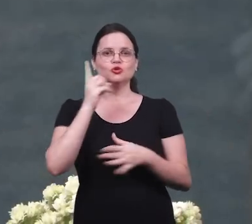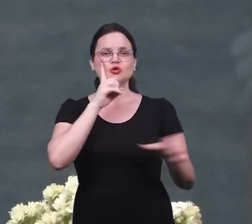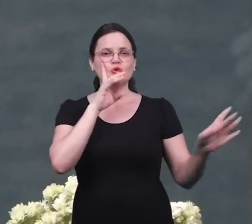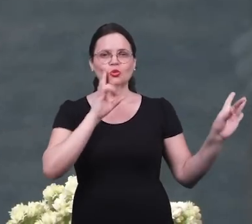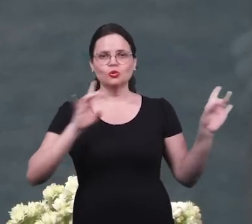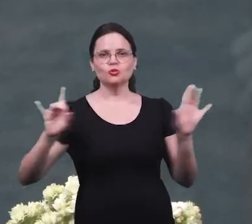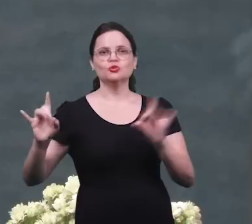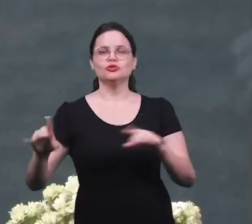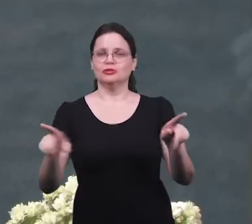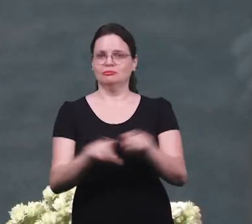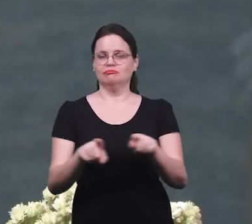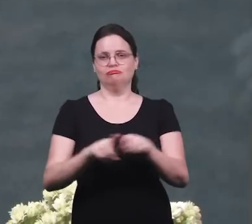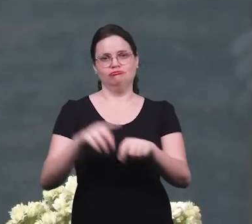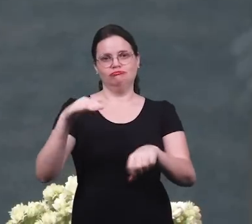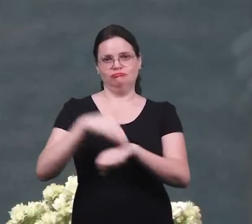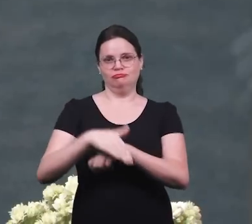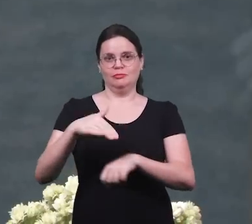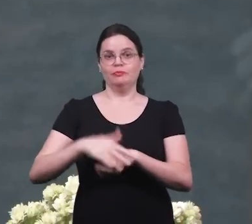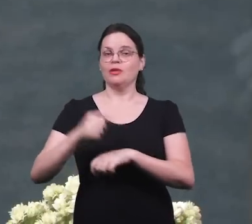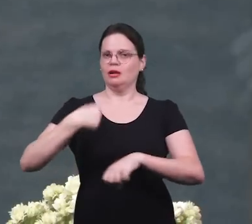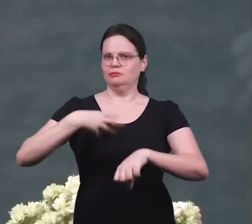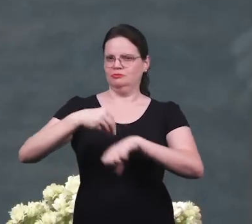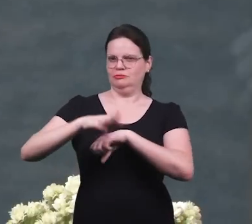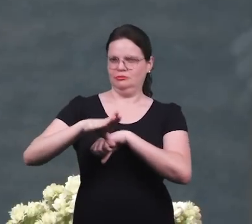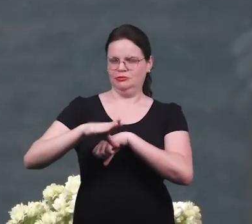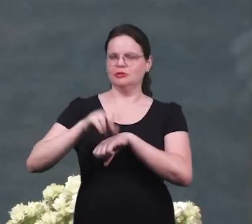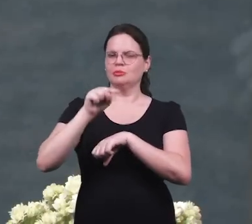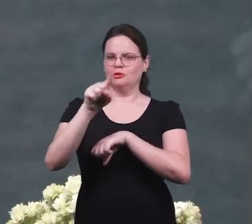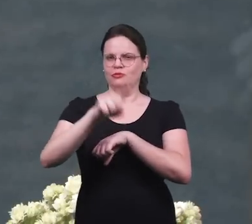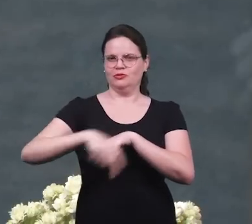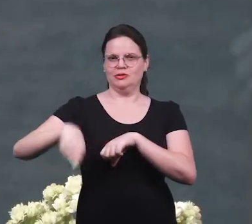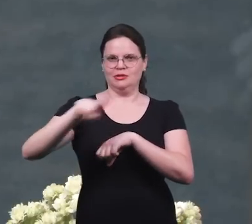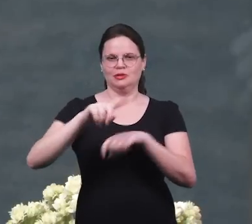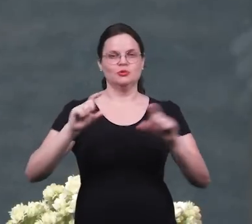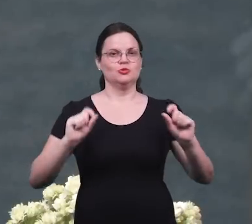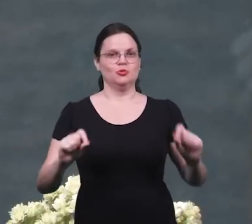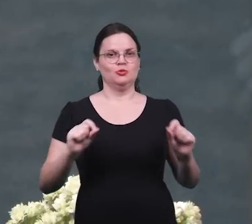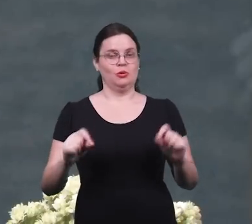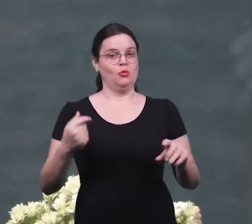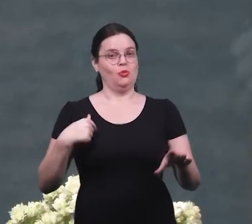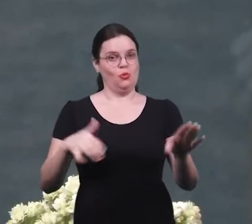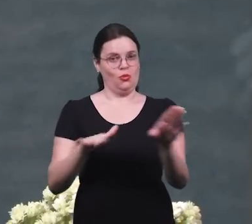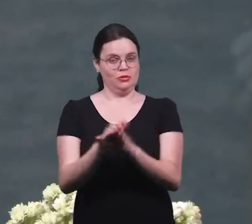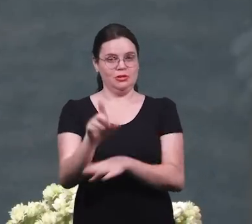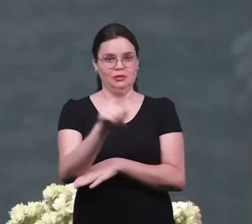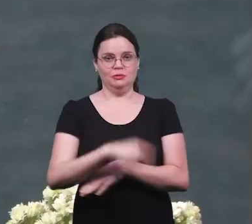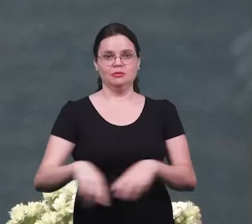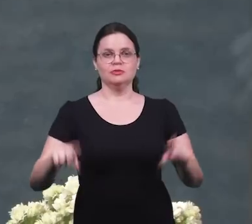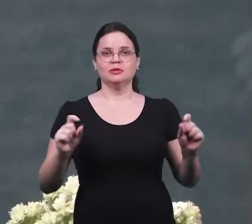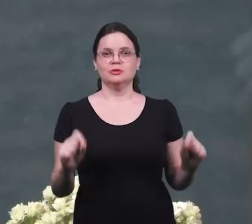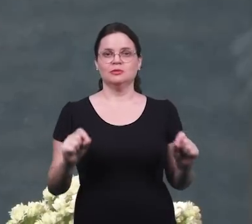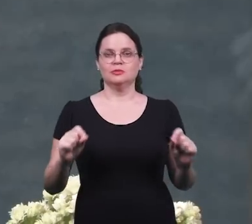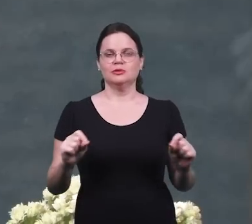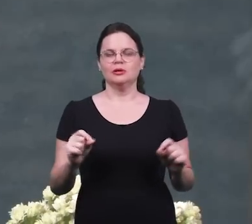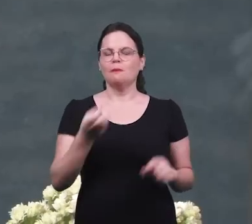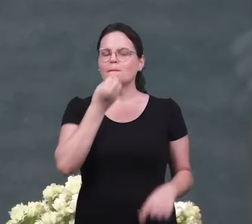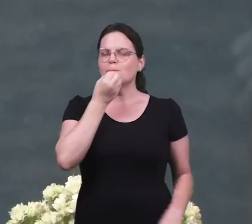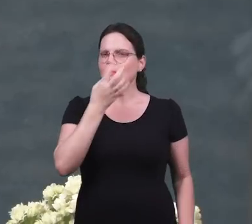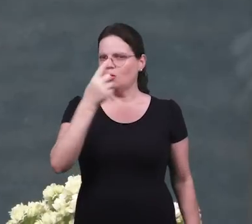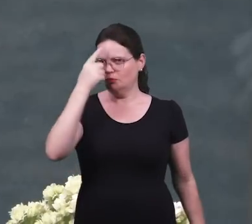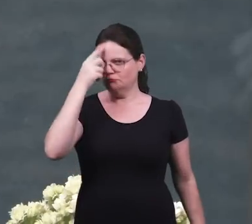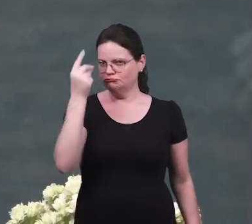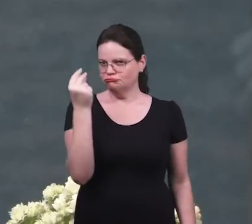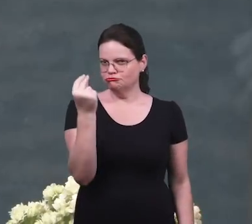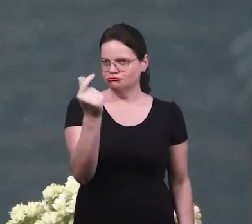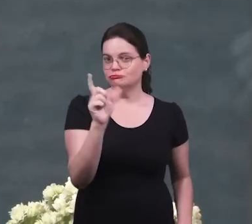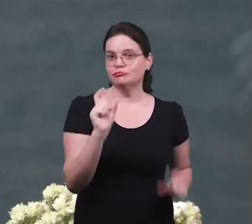da noite. Aliás, vou dar uma sugestão aqui, um conselho para você, uma ideia muito boa.